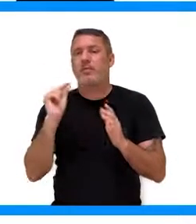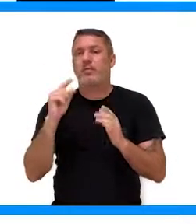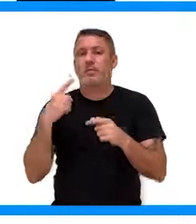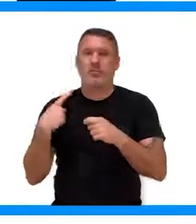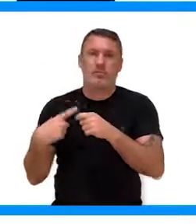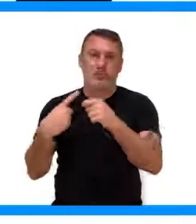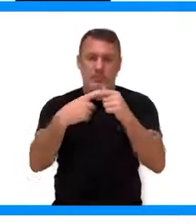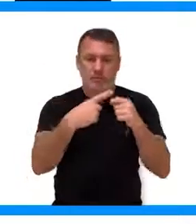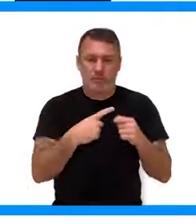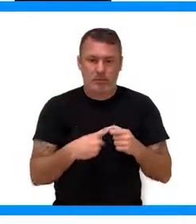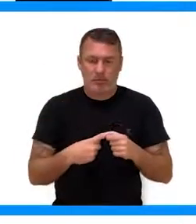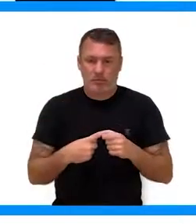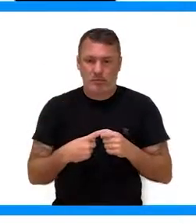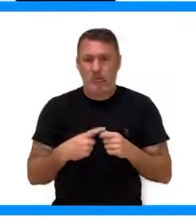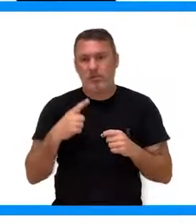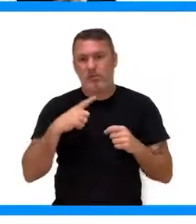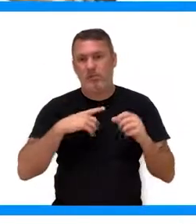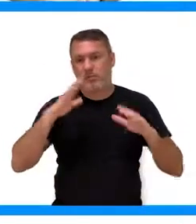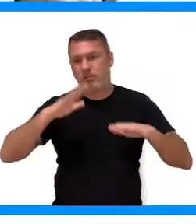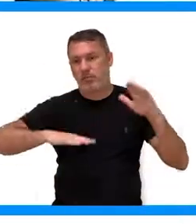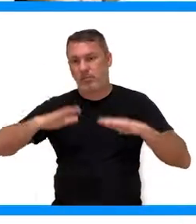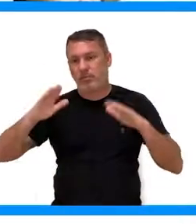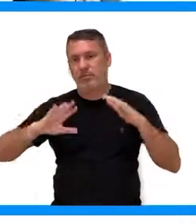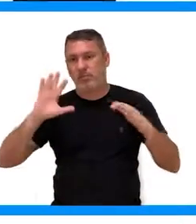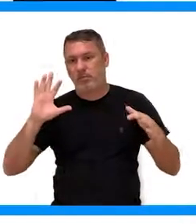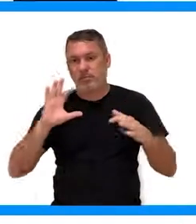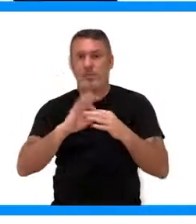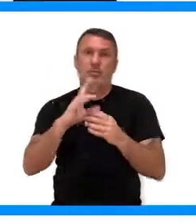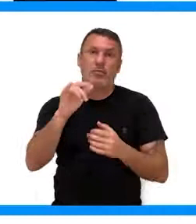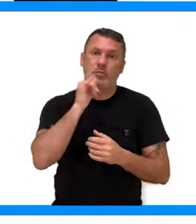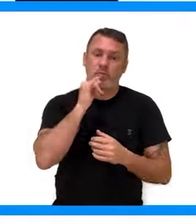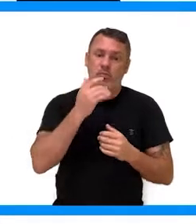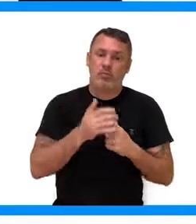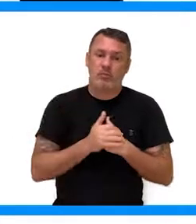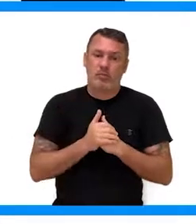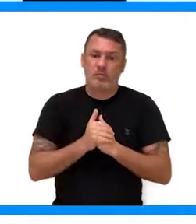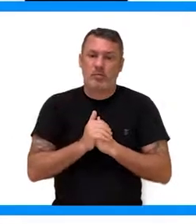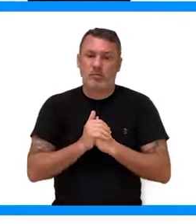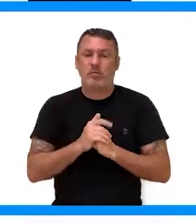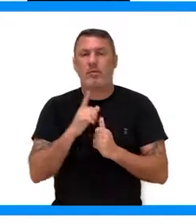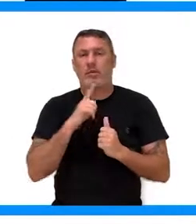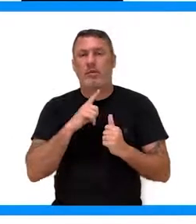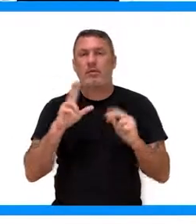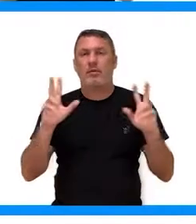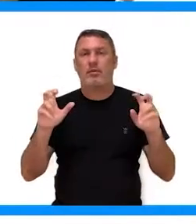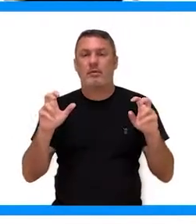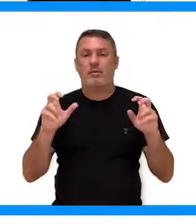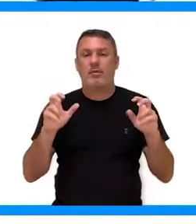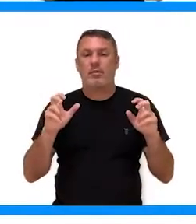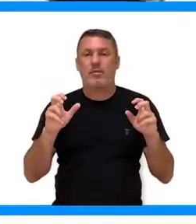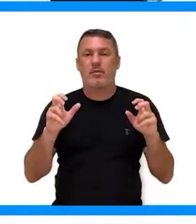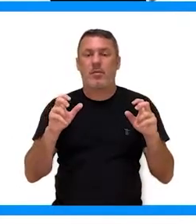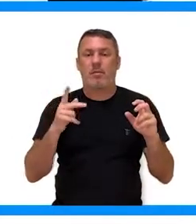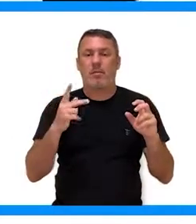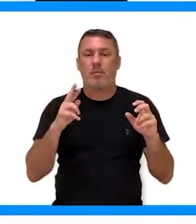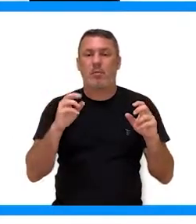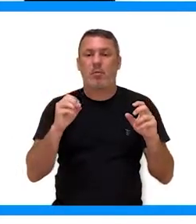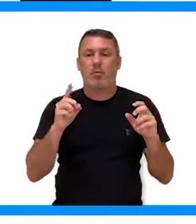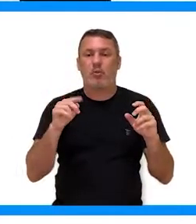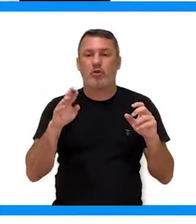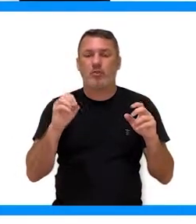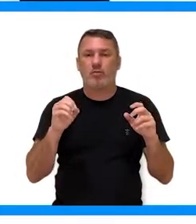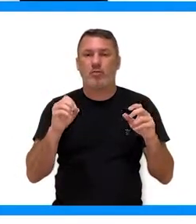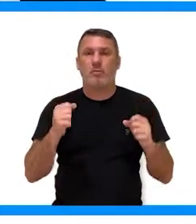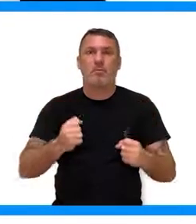imposta a nível municipal, que também varia de acordo com, por exemplo, o peso produtivo, a importância